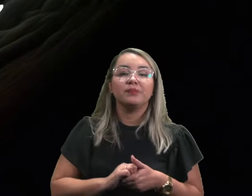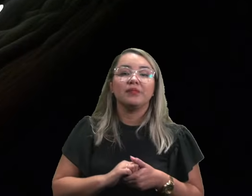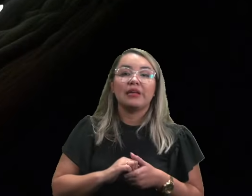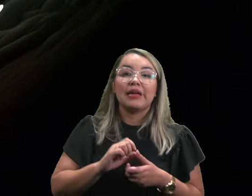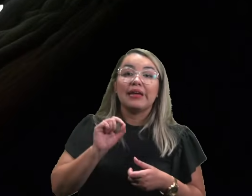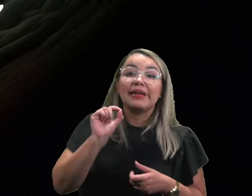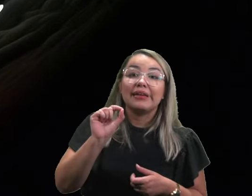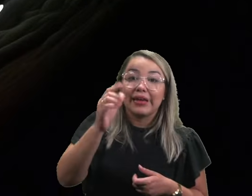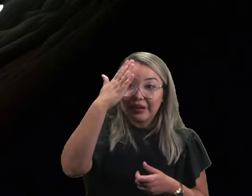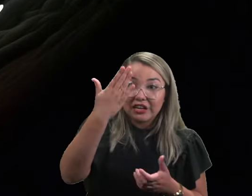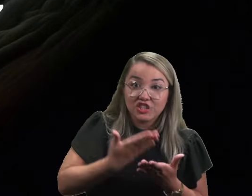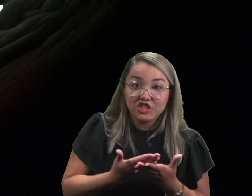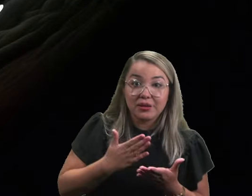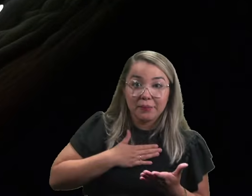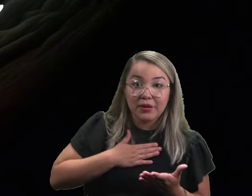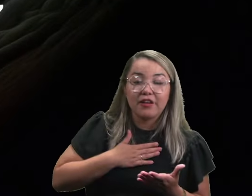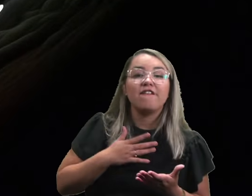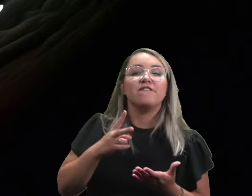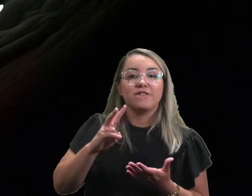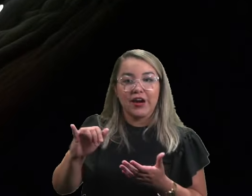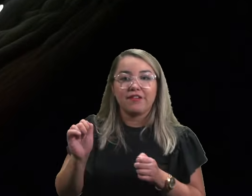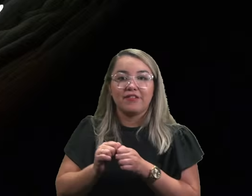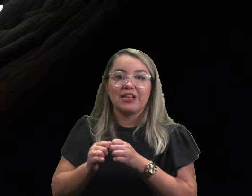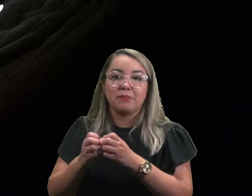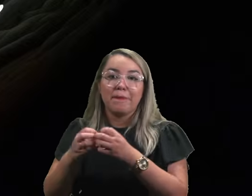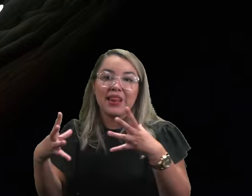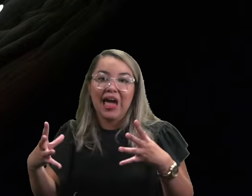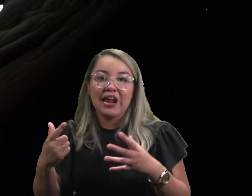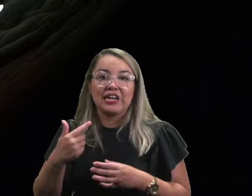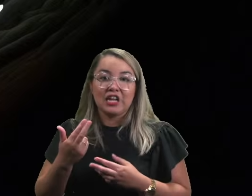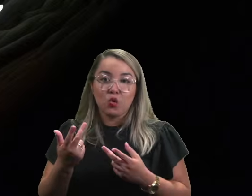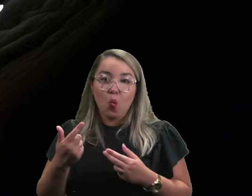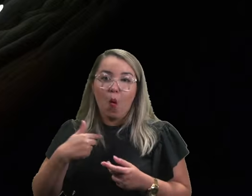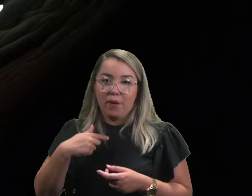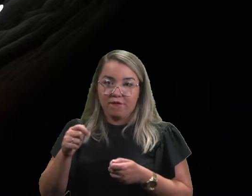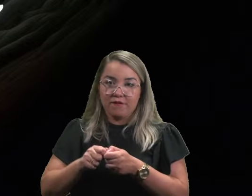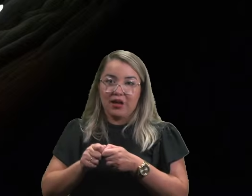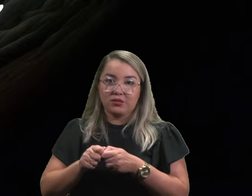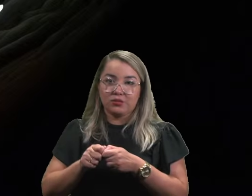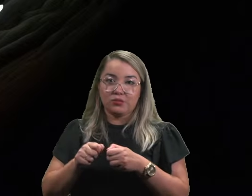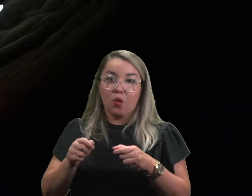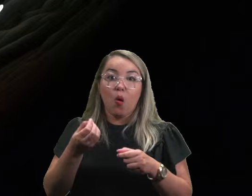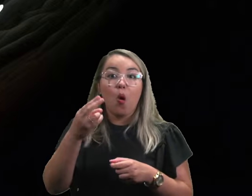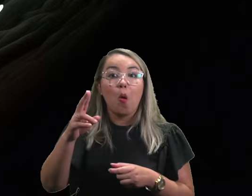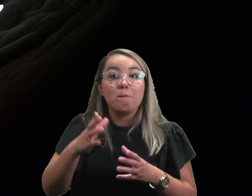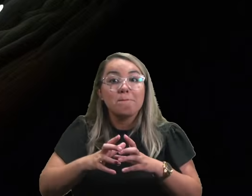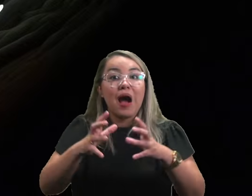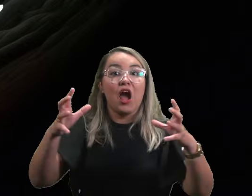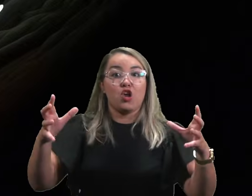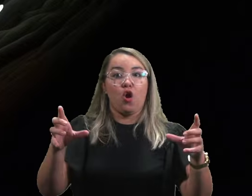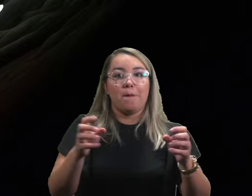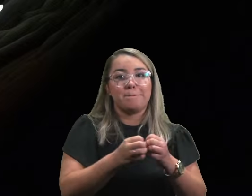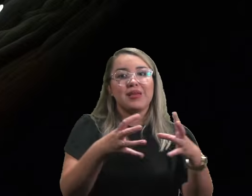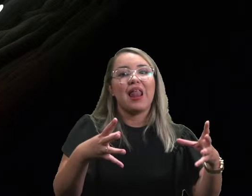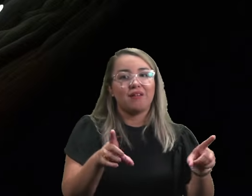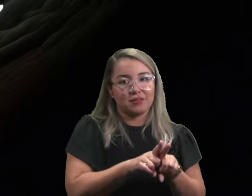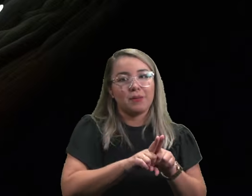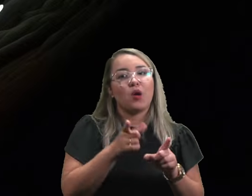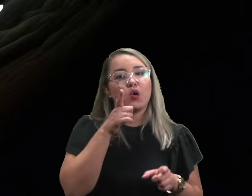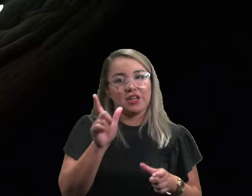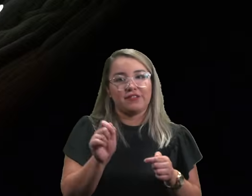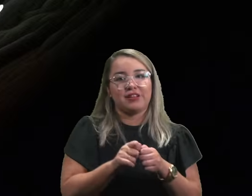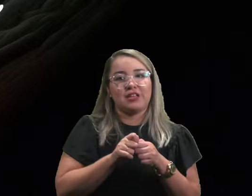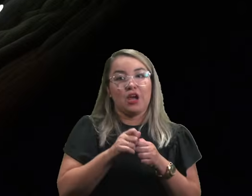fará também as obras que eu faço, e outras maiores fará. Última grande verdade: